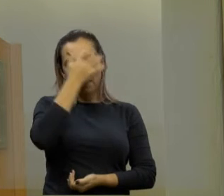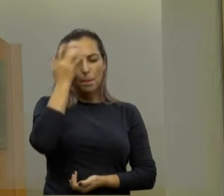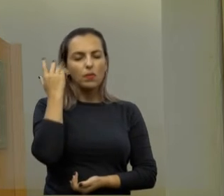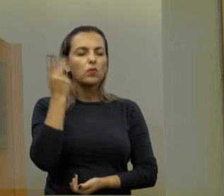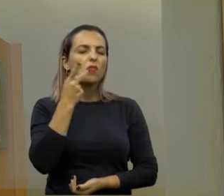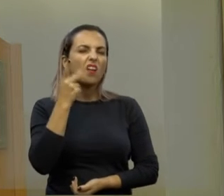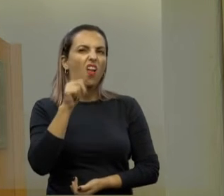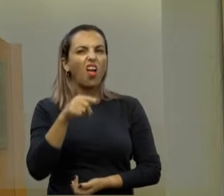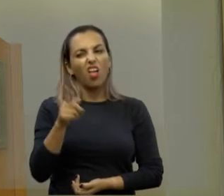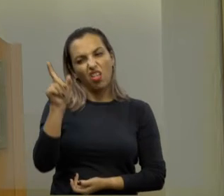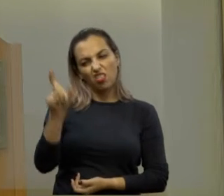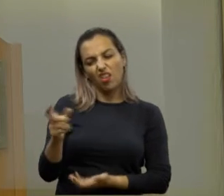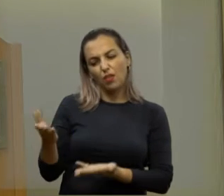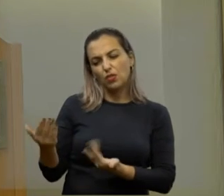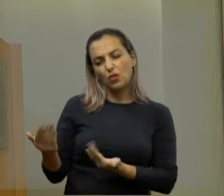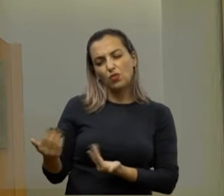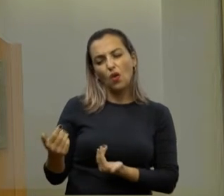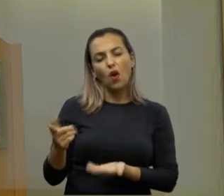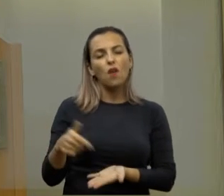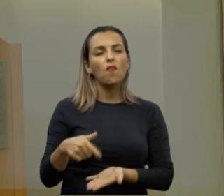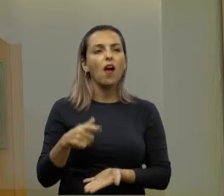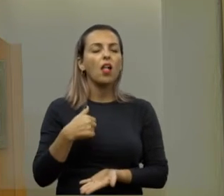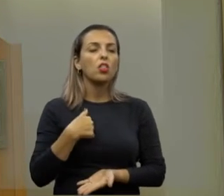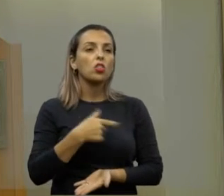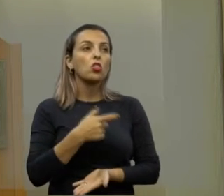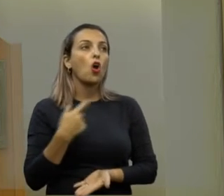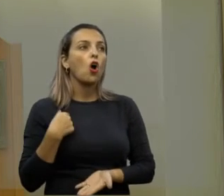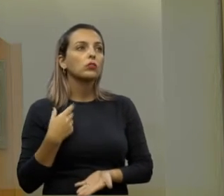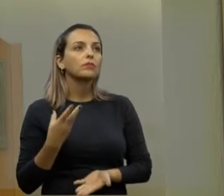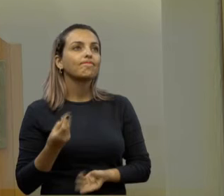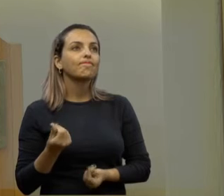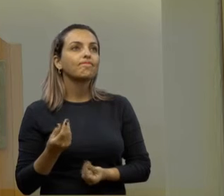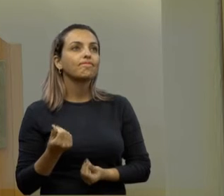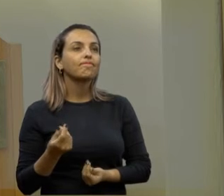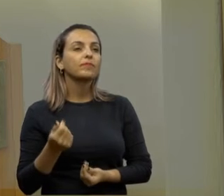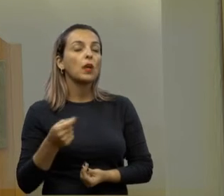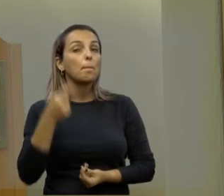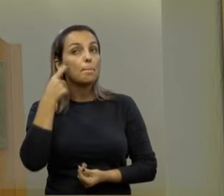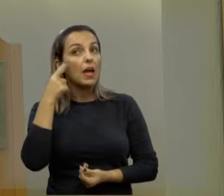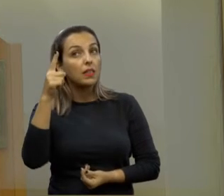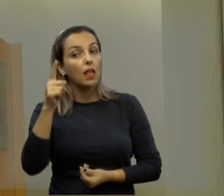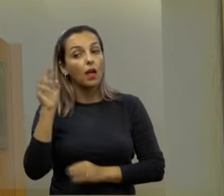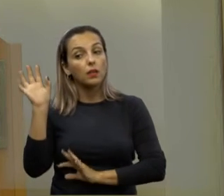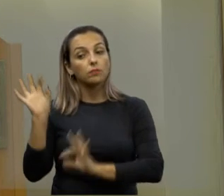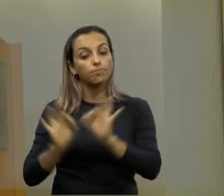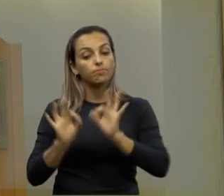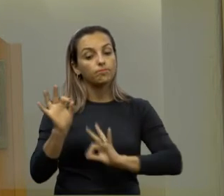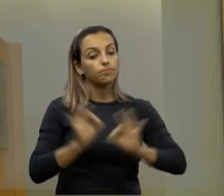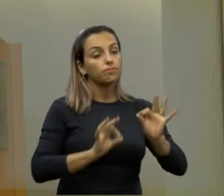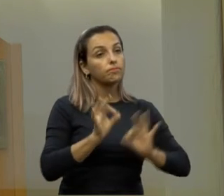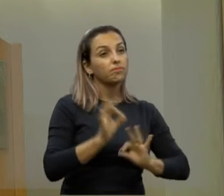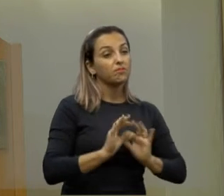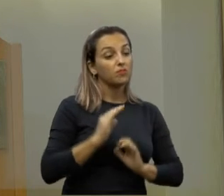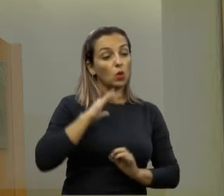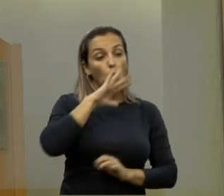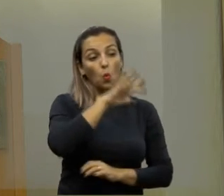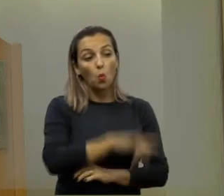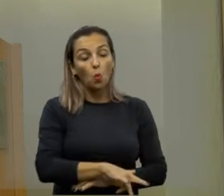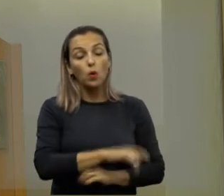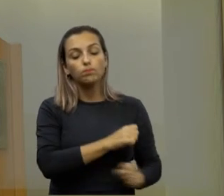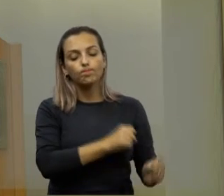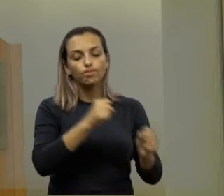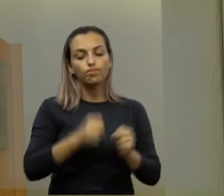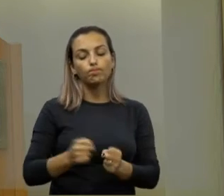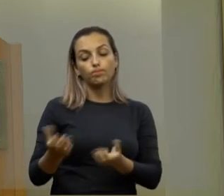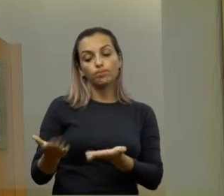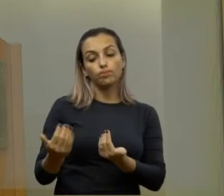né a gente tem uma pecha muito mal construída sobre os jovens e o poder da Juventude no